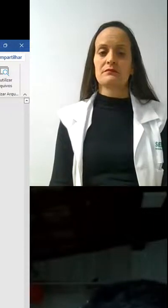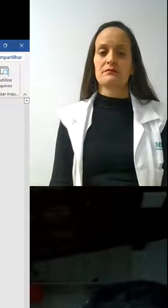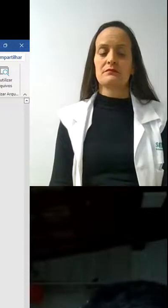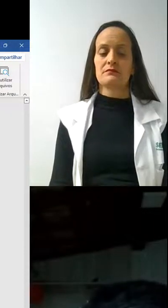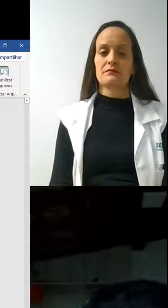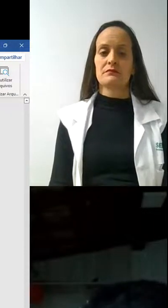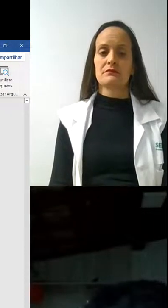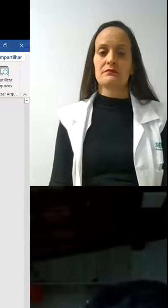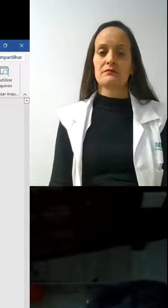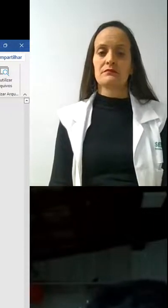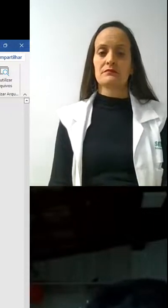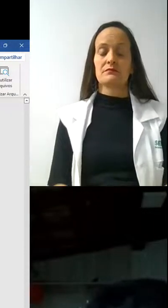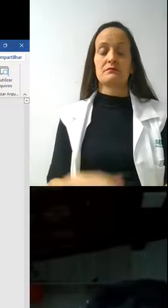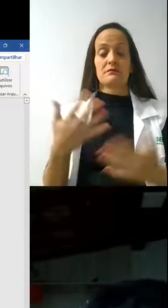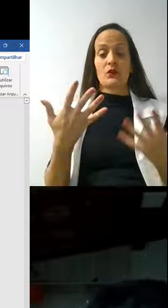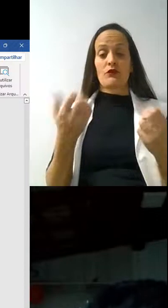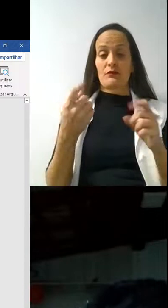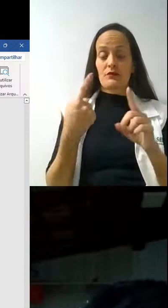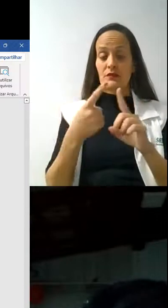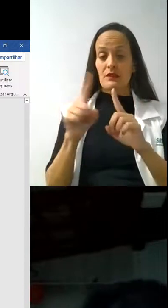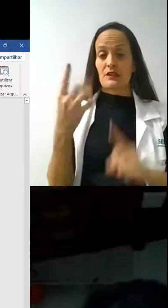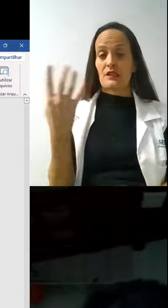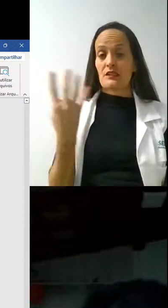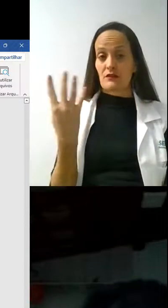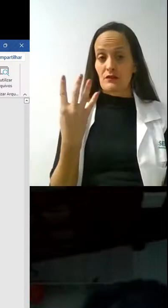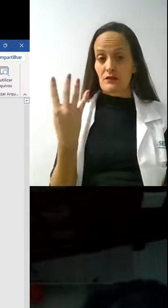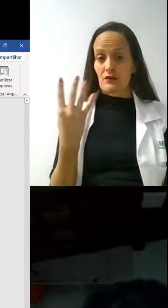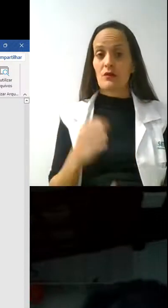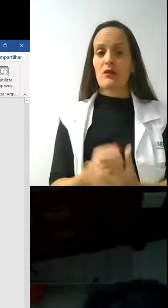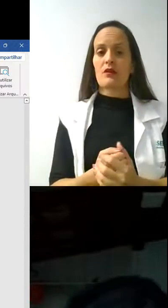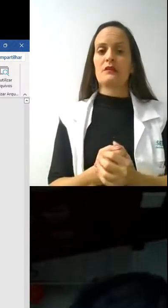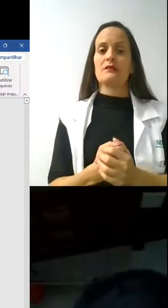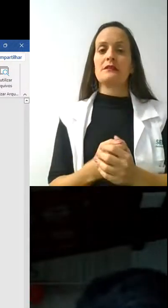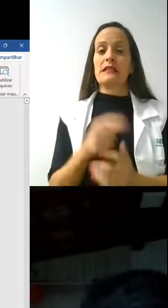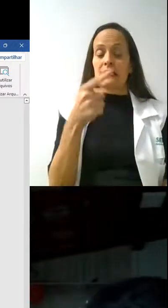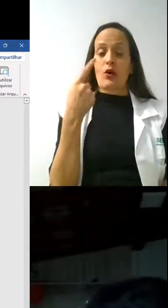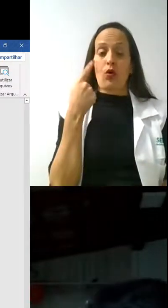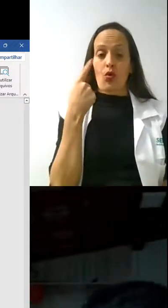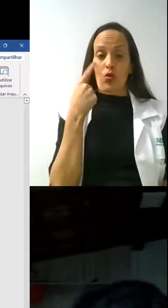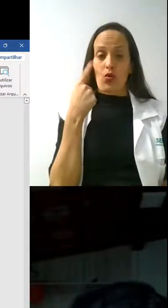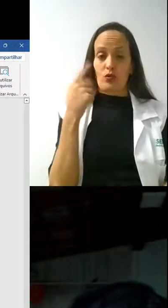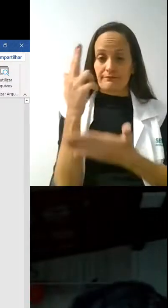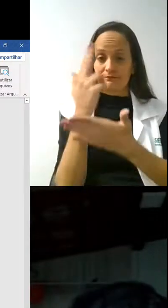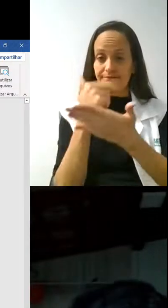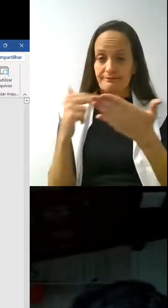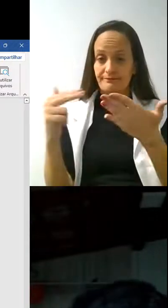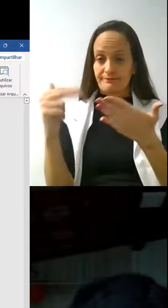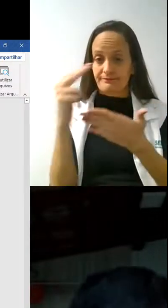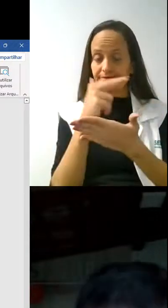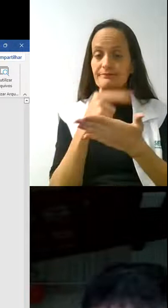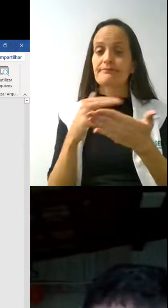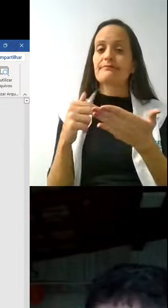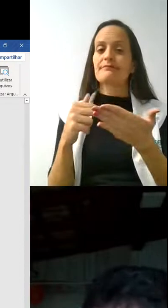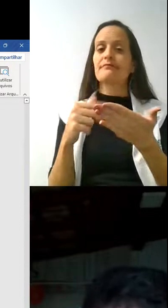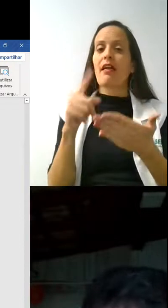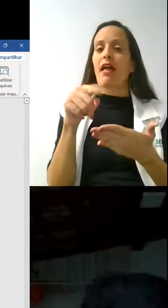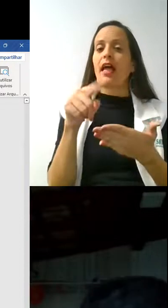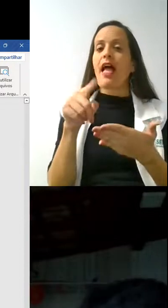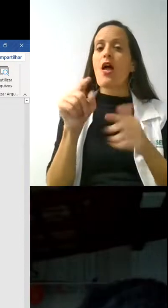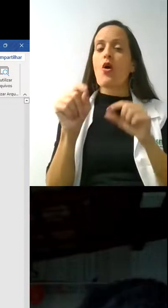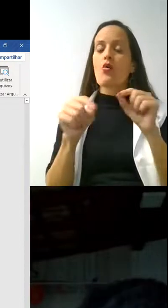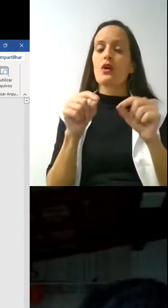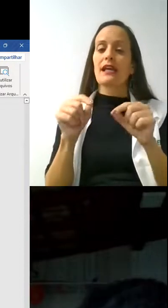Então, ó, desafio 4, a parte de substituição de itens. Então, aqui ele coloca uma situação para a gente de uma retirada de transformador,